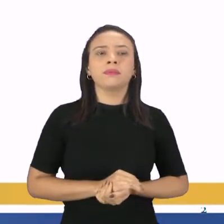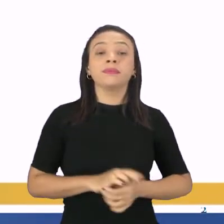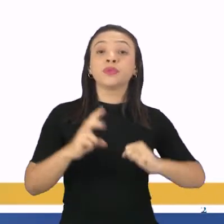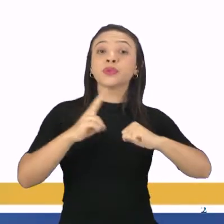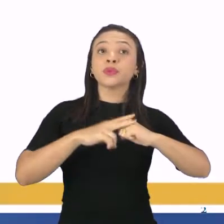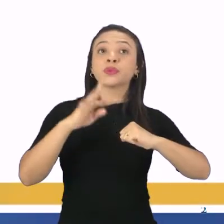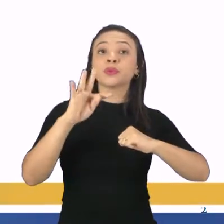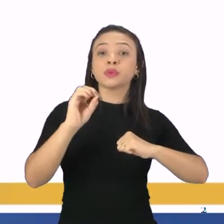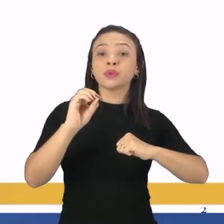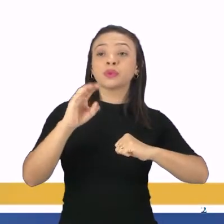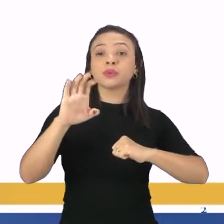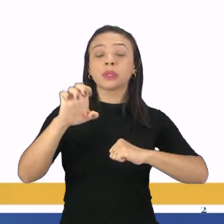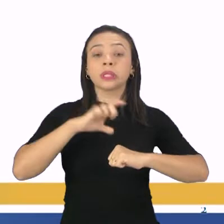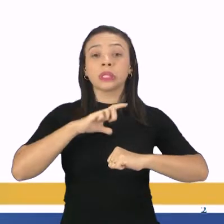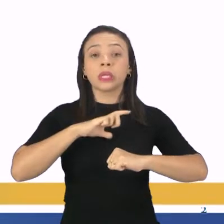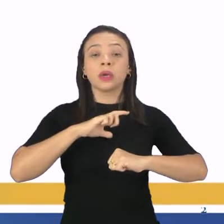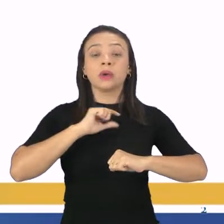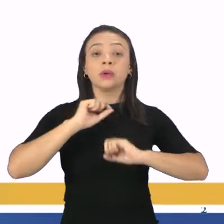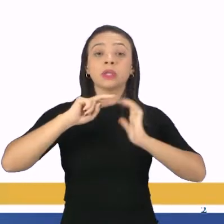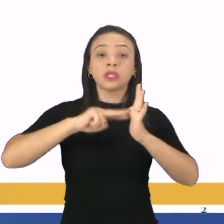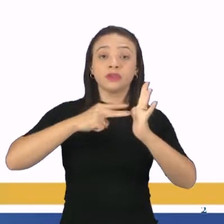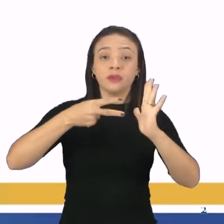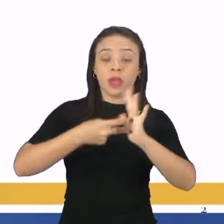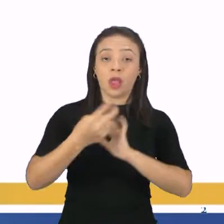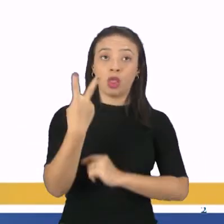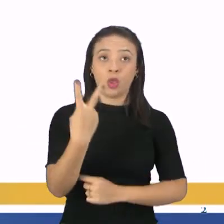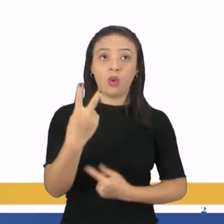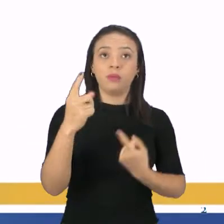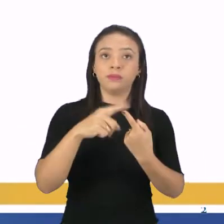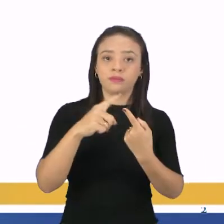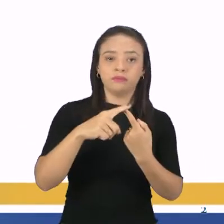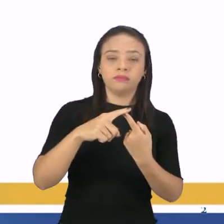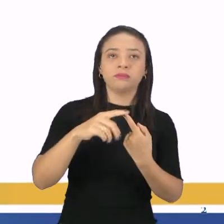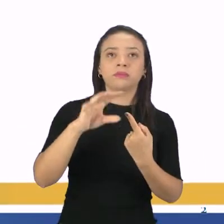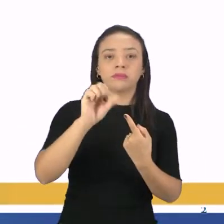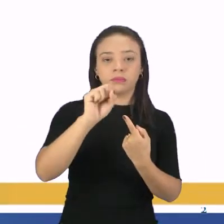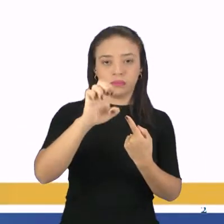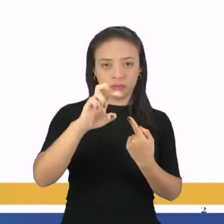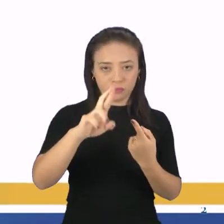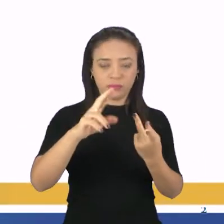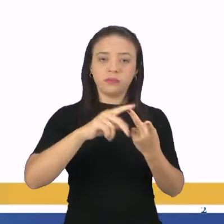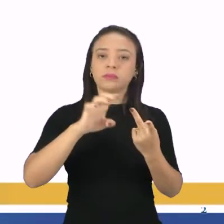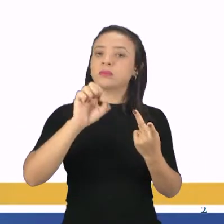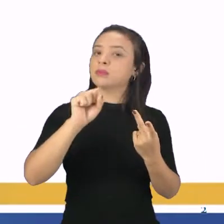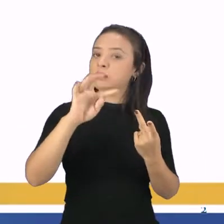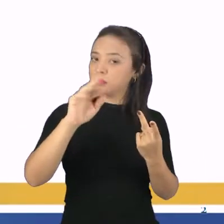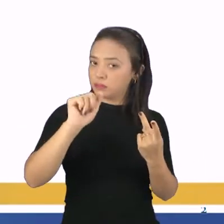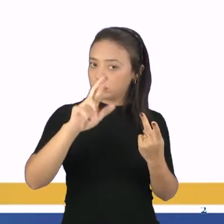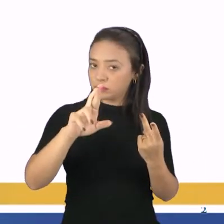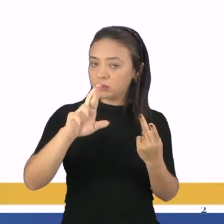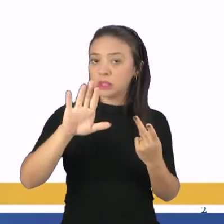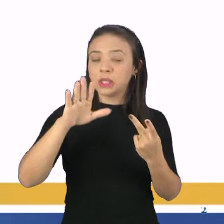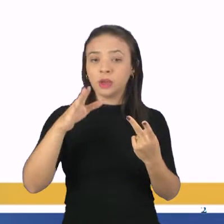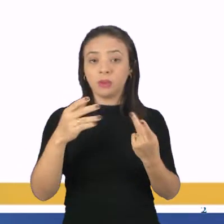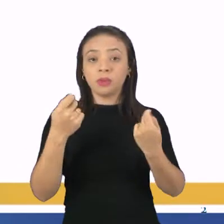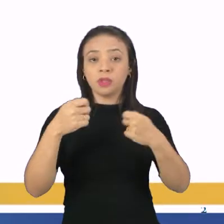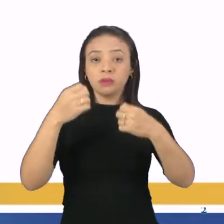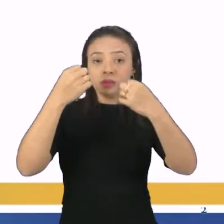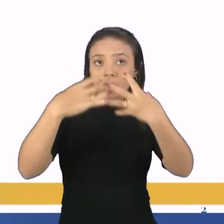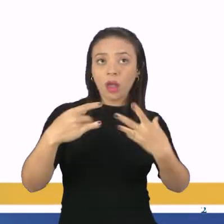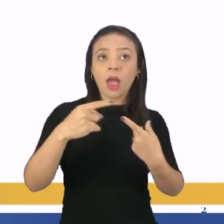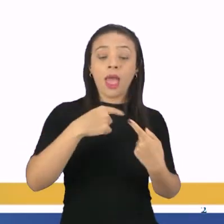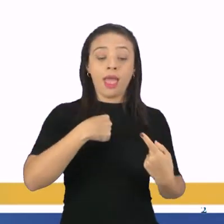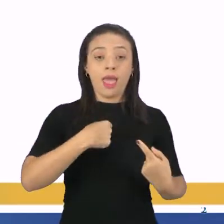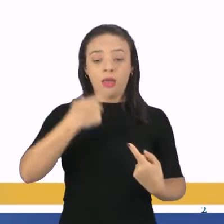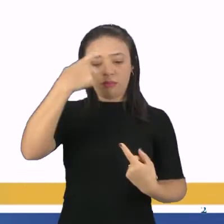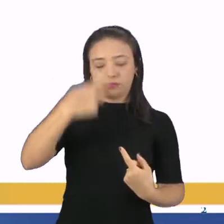be pode expressar dois significados. Ser ou estar, como a gente acabou de ouvir, né? Logo, tanto para dizer que eu